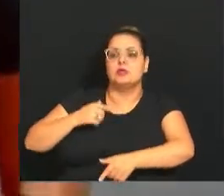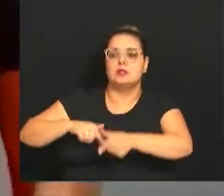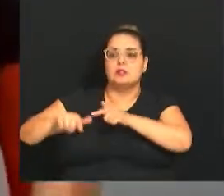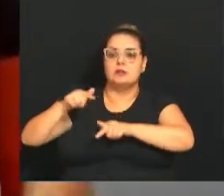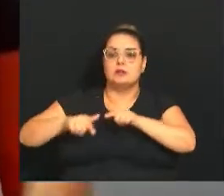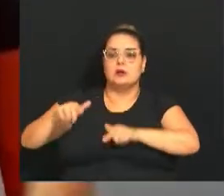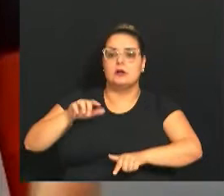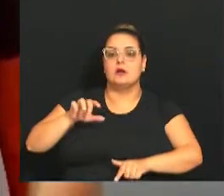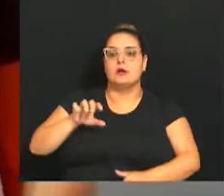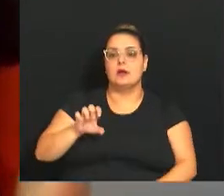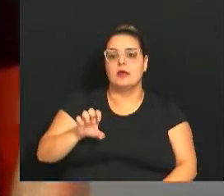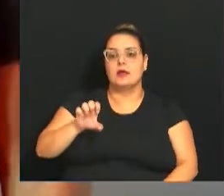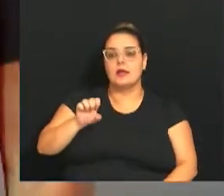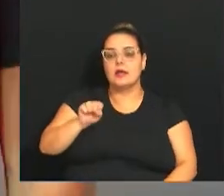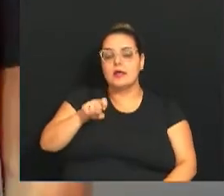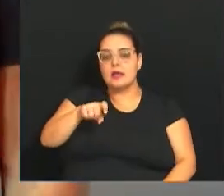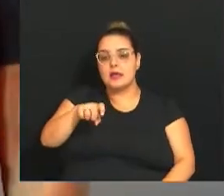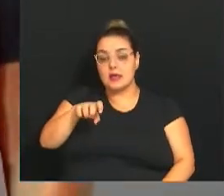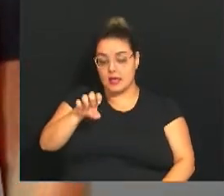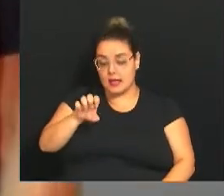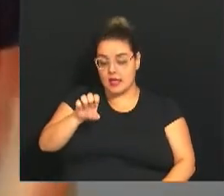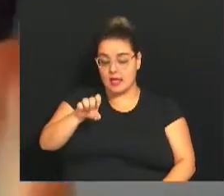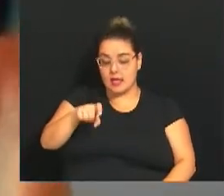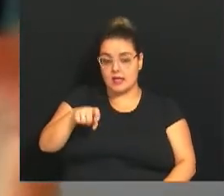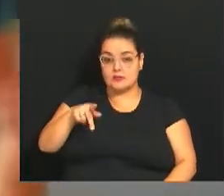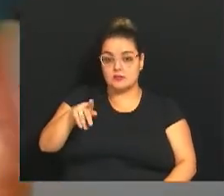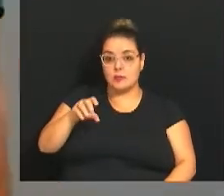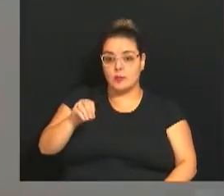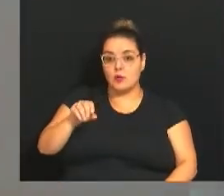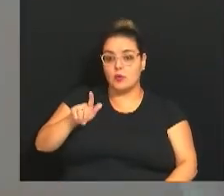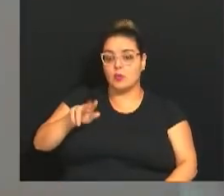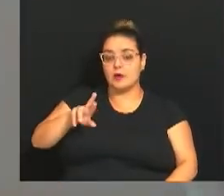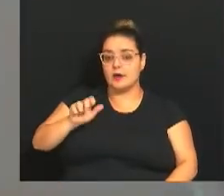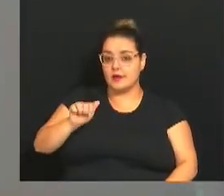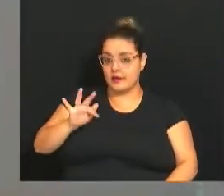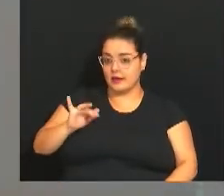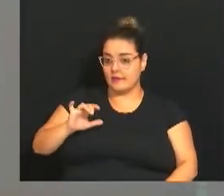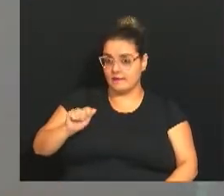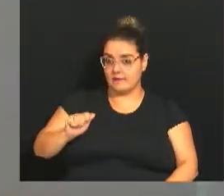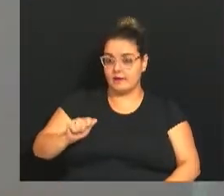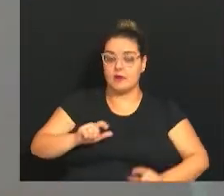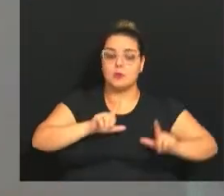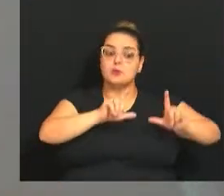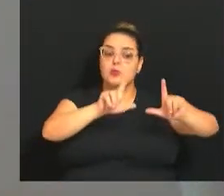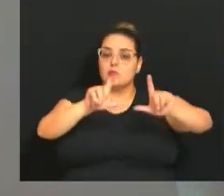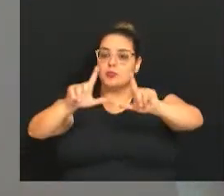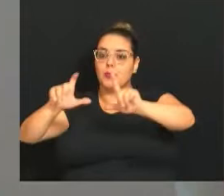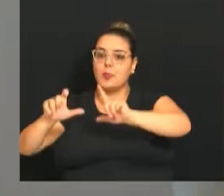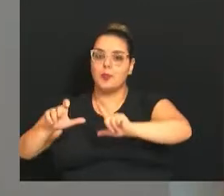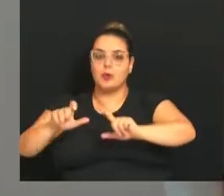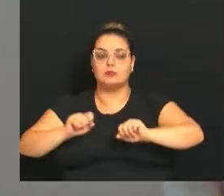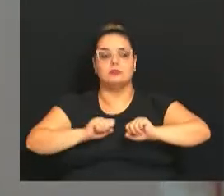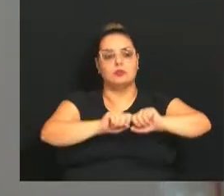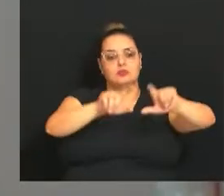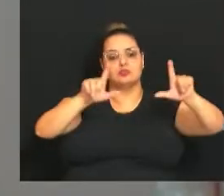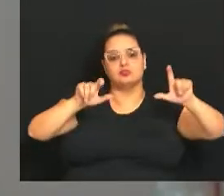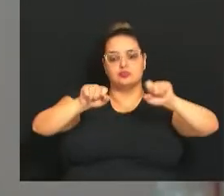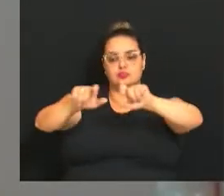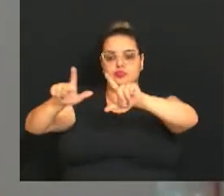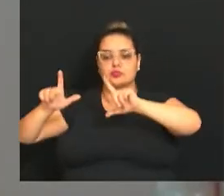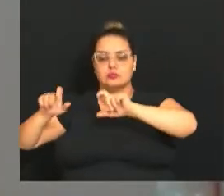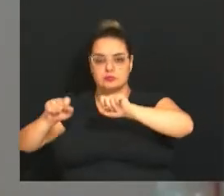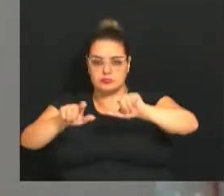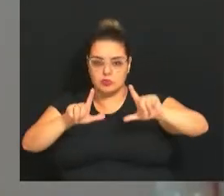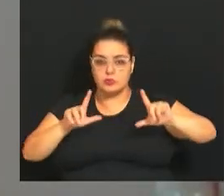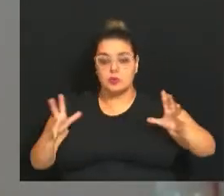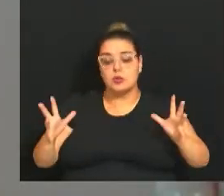de exposições de artes visuais, há algum tempo, e a gente teve a oportunidade de abrir um espaço que fosse nosso, e com a intenção de juntar